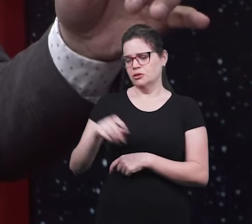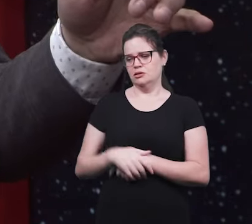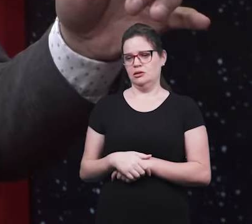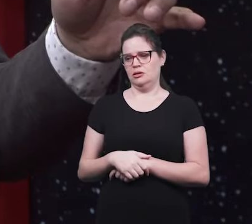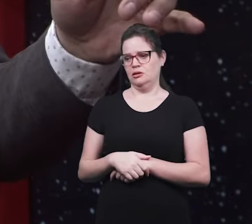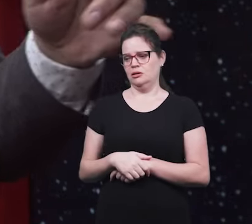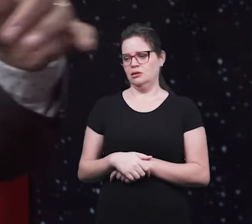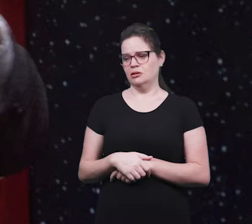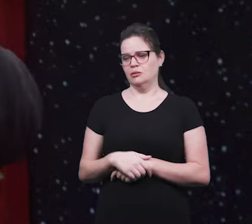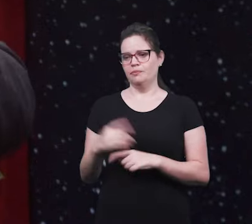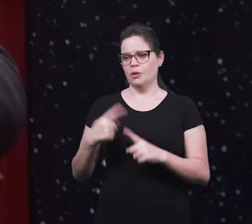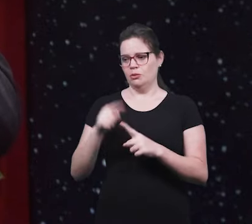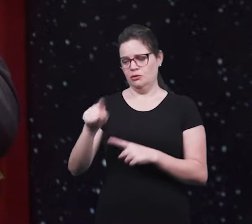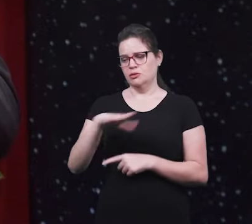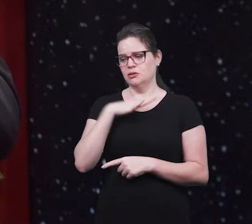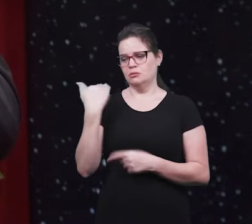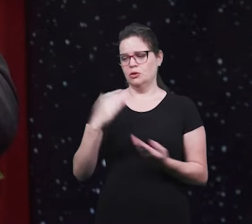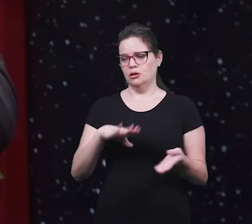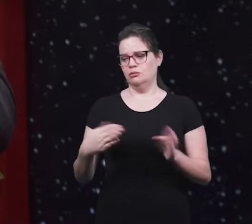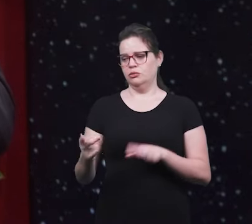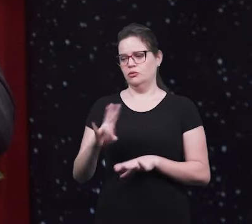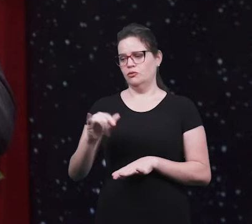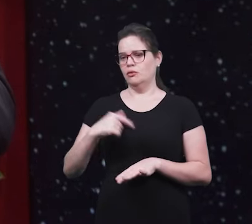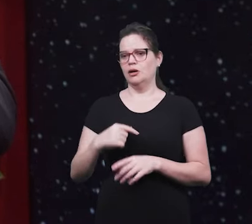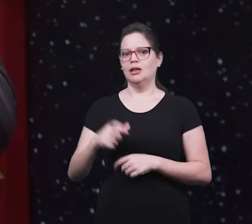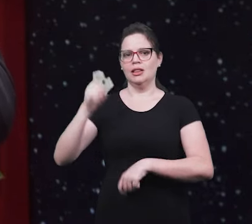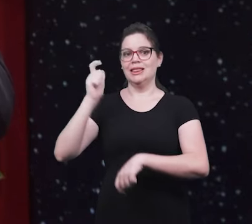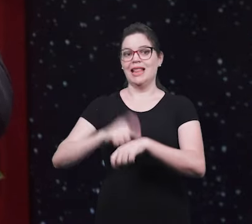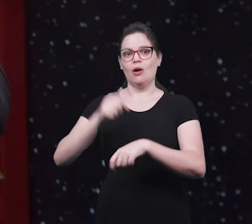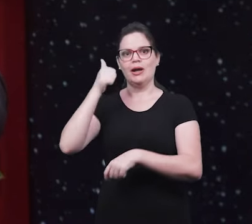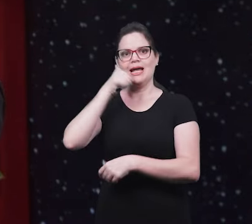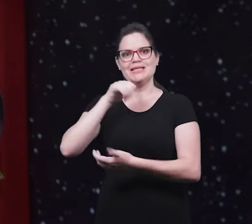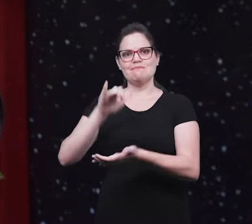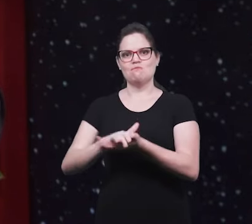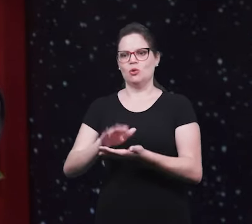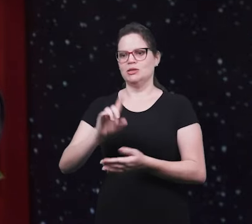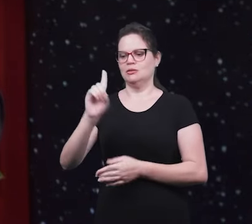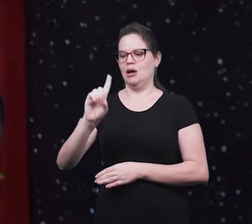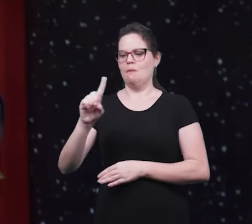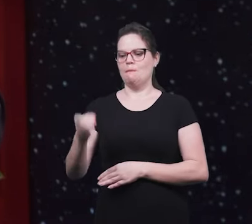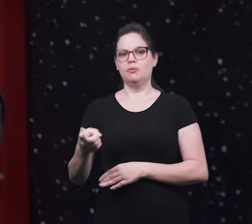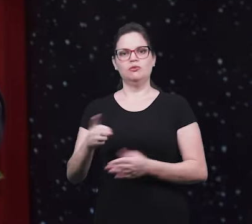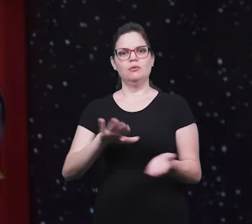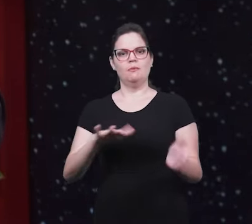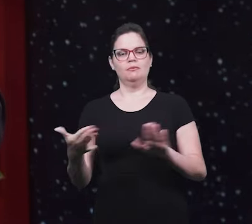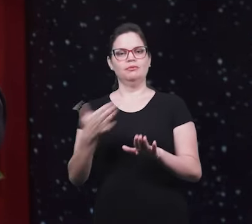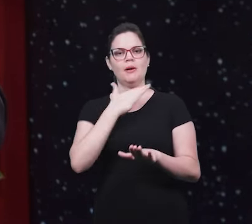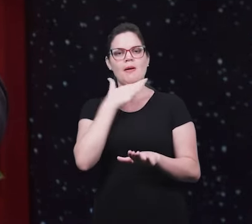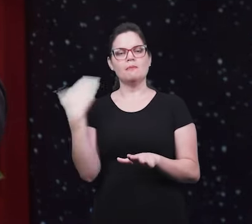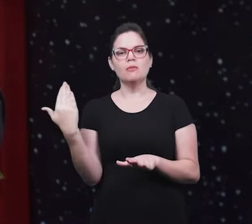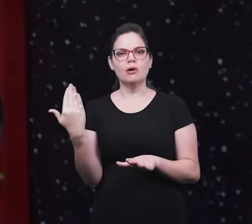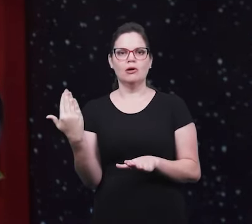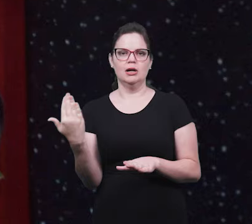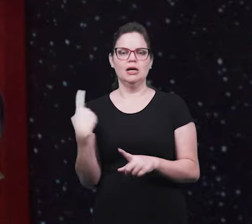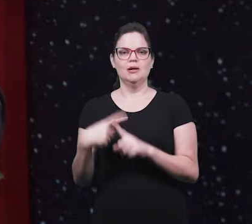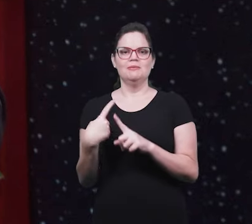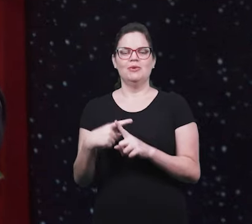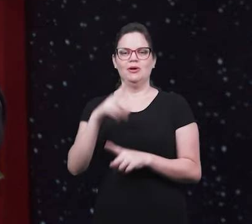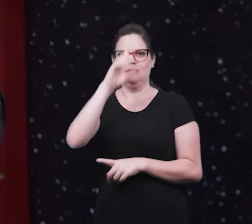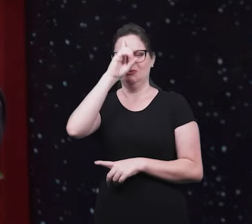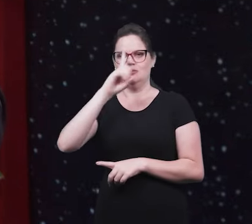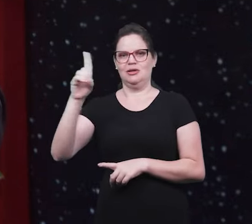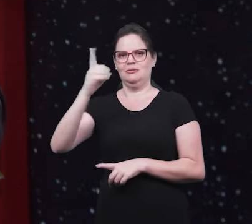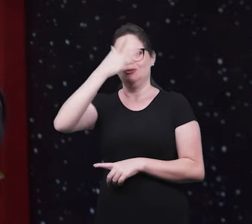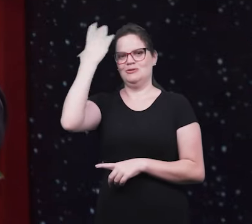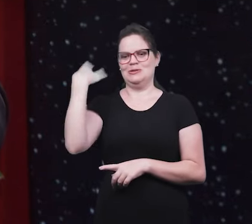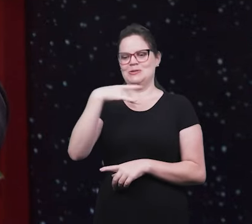com Ananias, ou seja, eles levarão o teu corpo. E ela também cai ali morta por um juízo